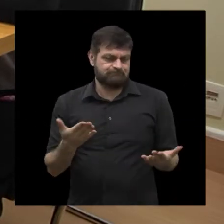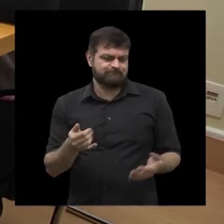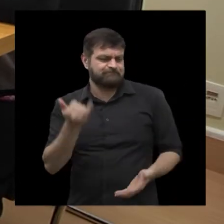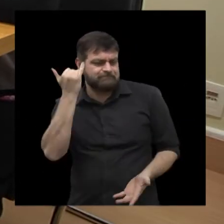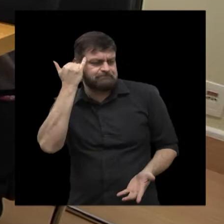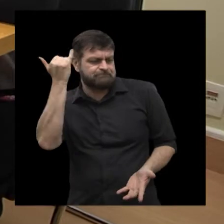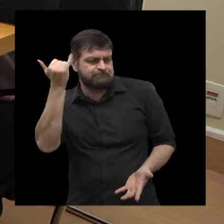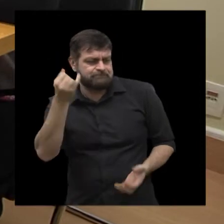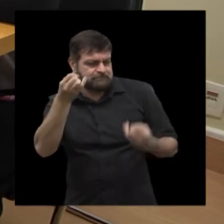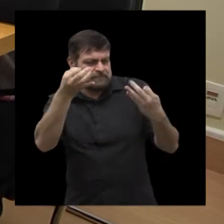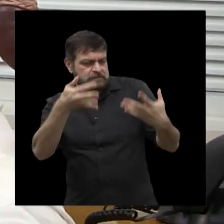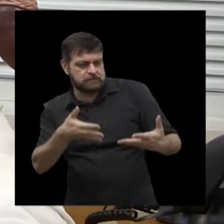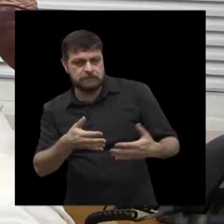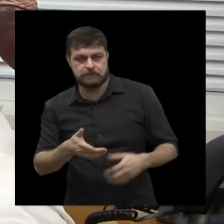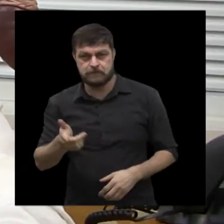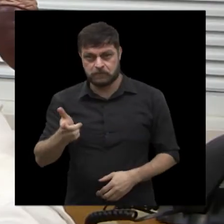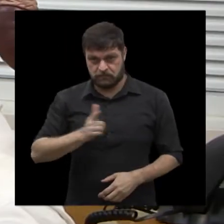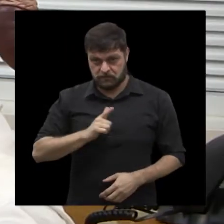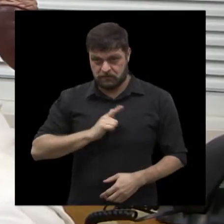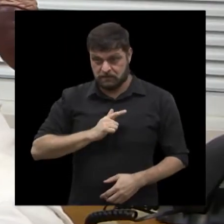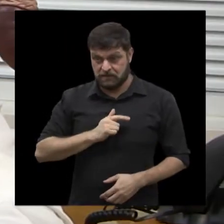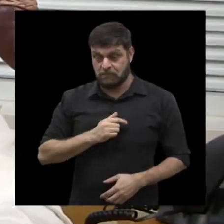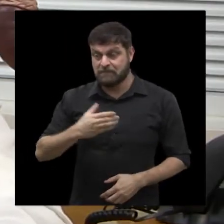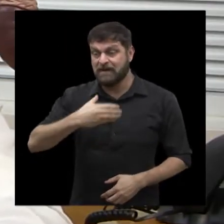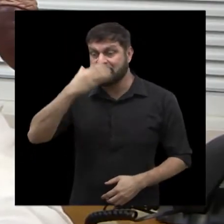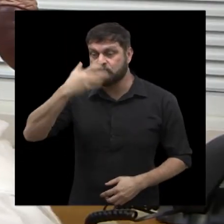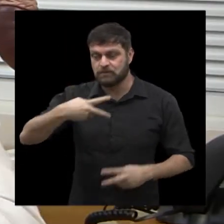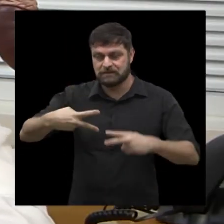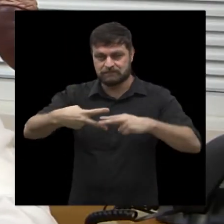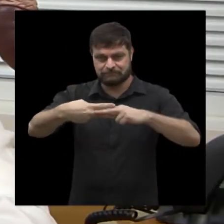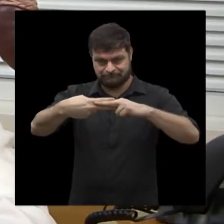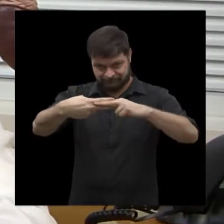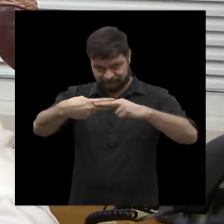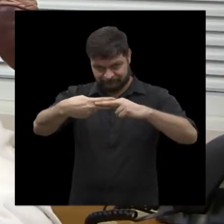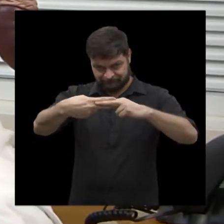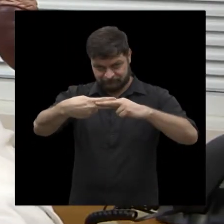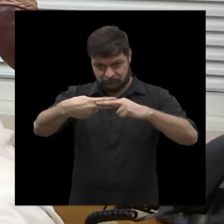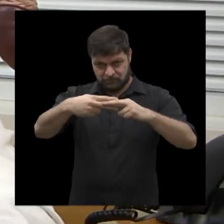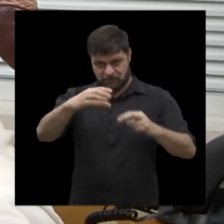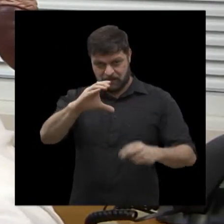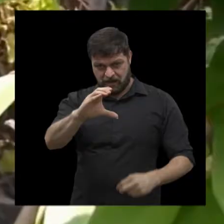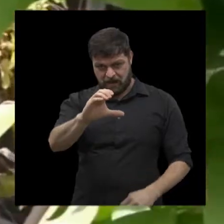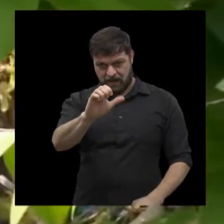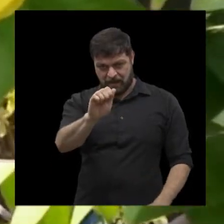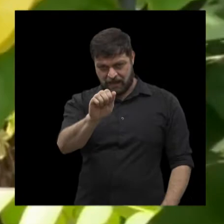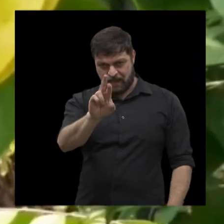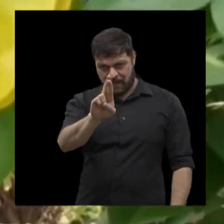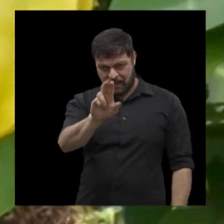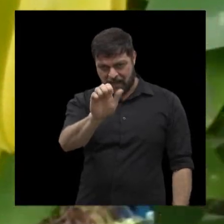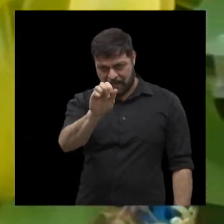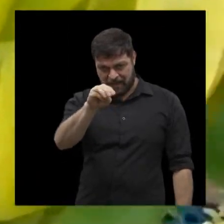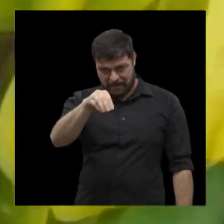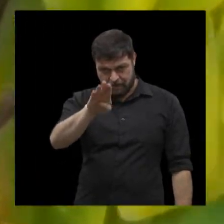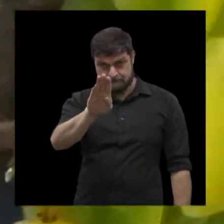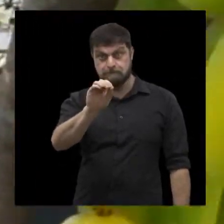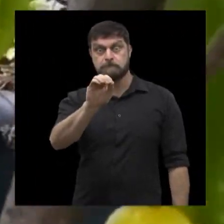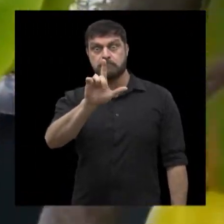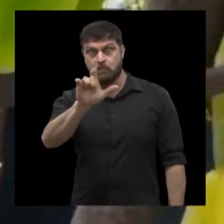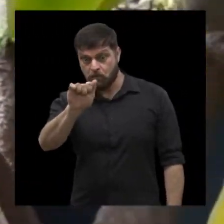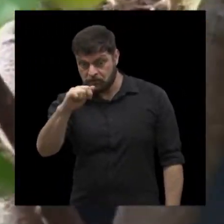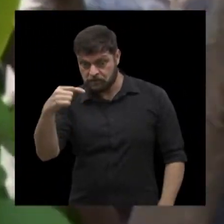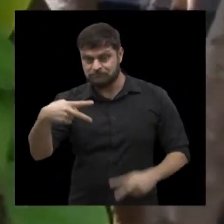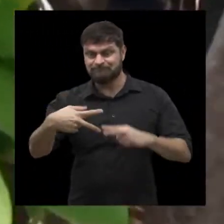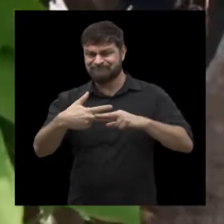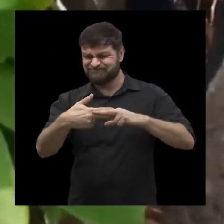ou que tem... Então, tem uma fruta que chama carambola, acho que todo mundo já ouviu falar. Ah, sim. Essa fruta, ela